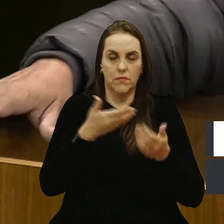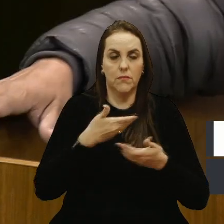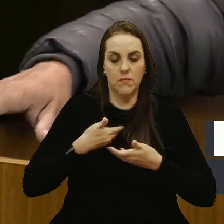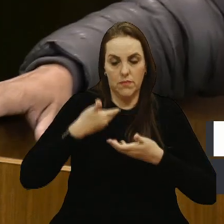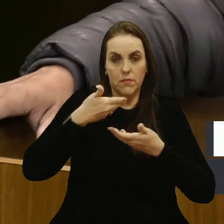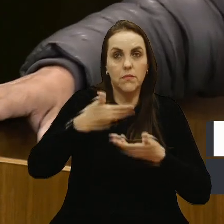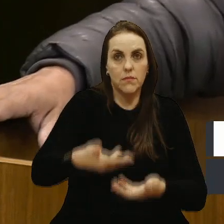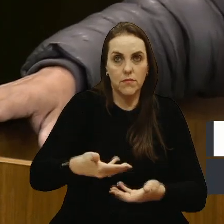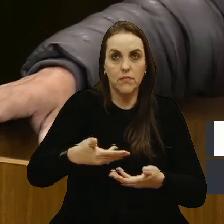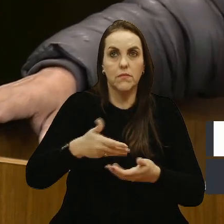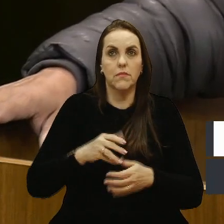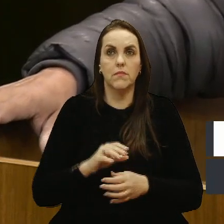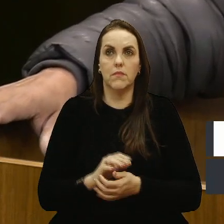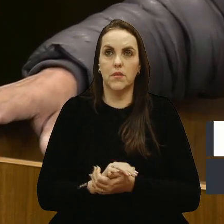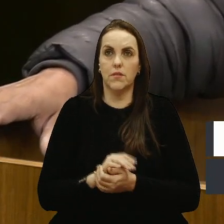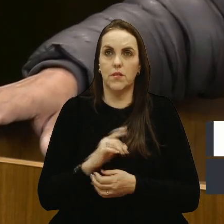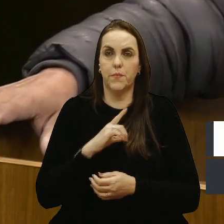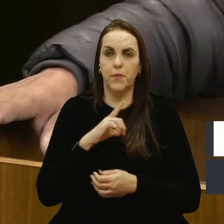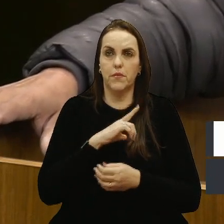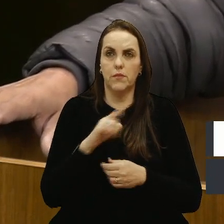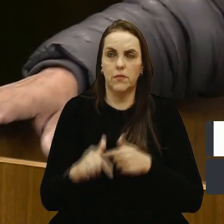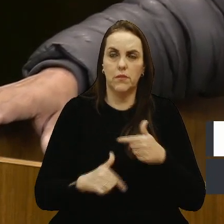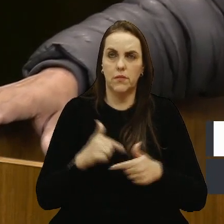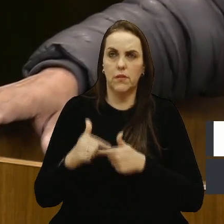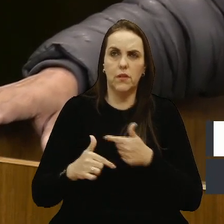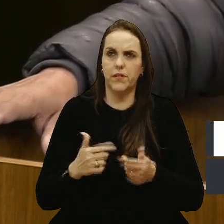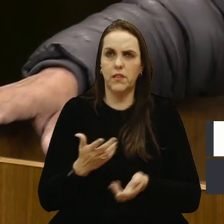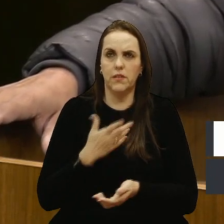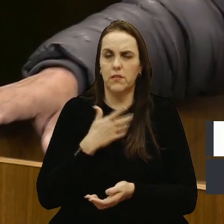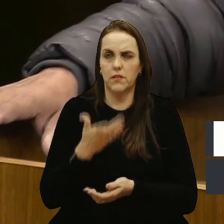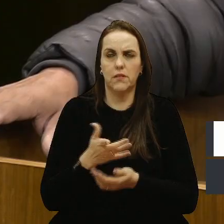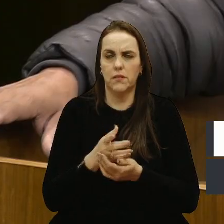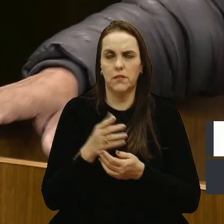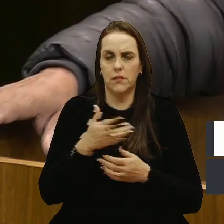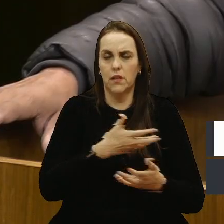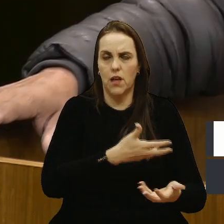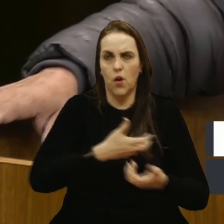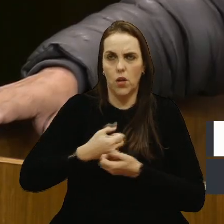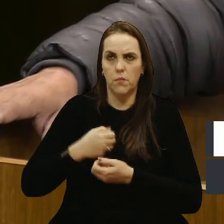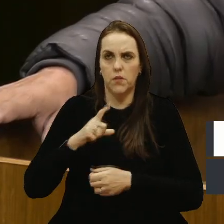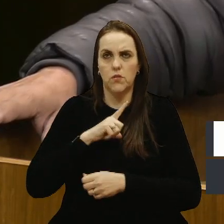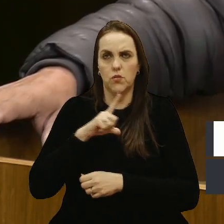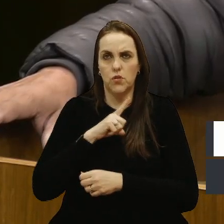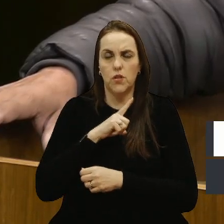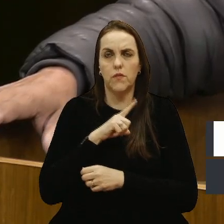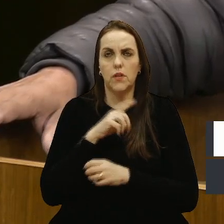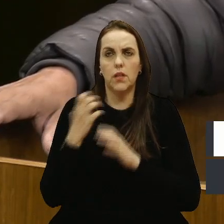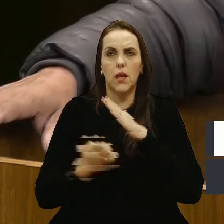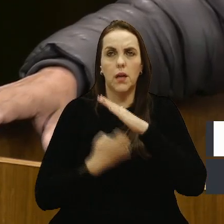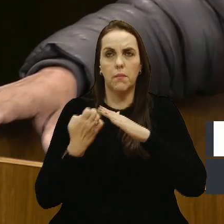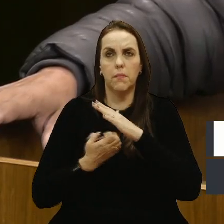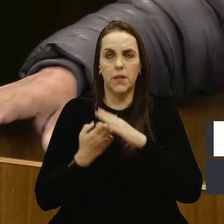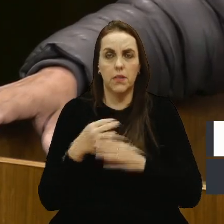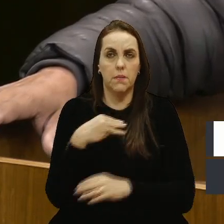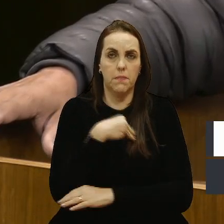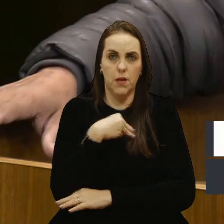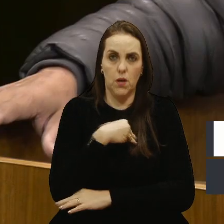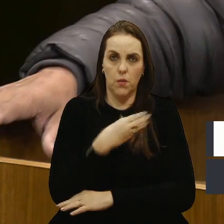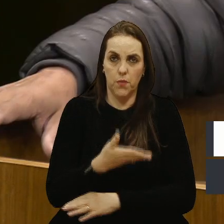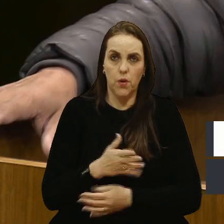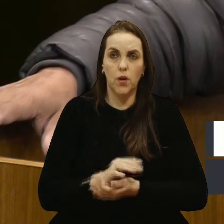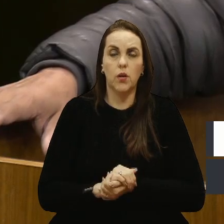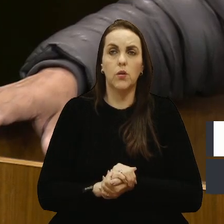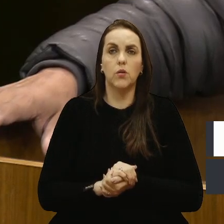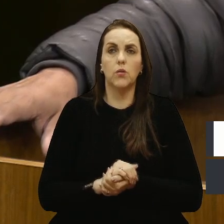tanto a direção da empresa quanto os trabalhadores, pela recepção que tive na empresa Marco Polo. Então, estou